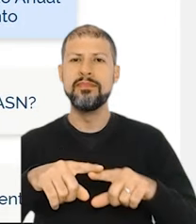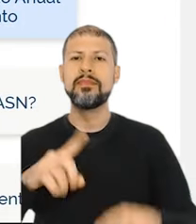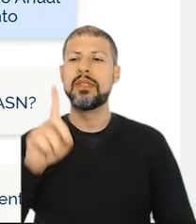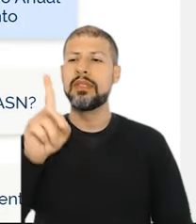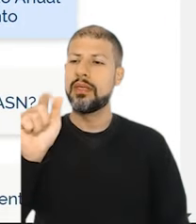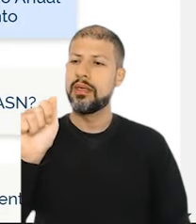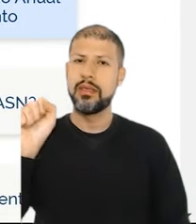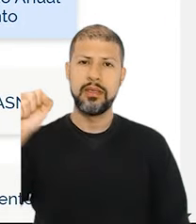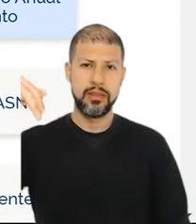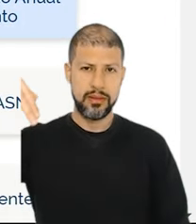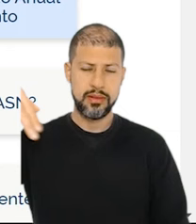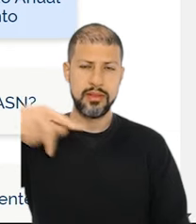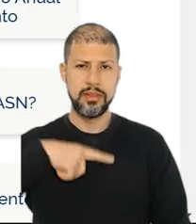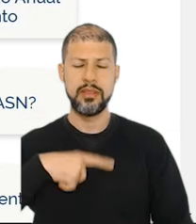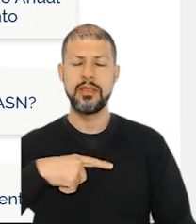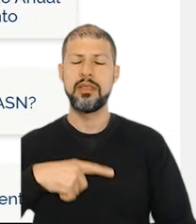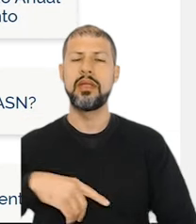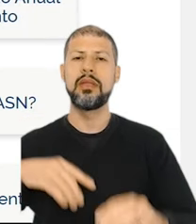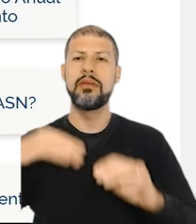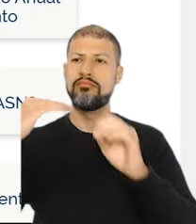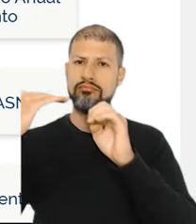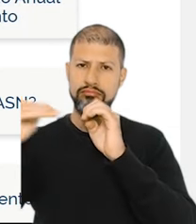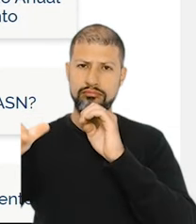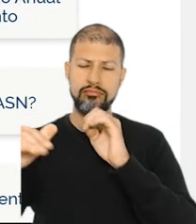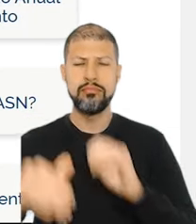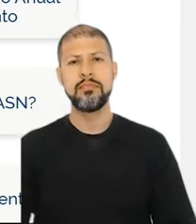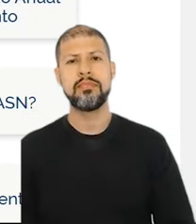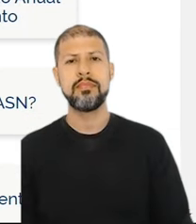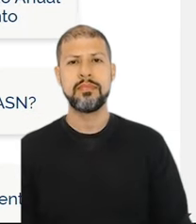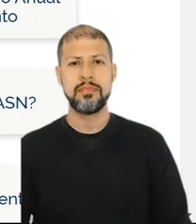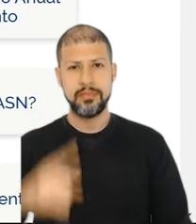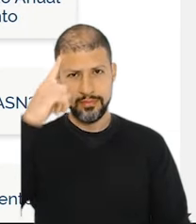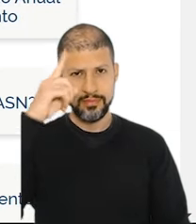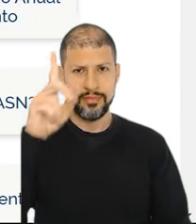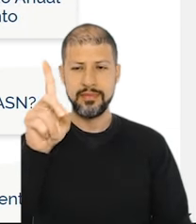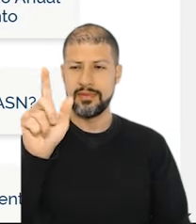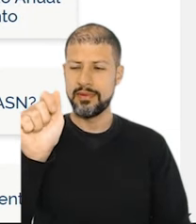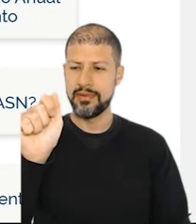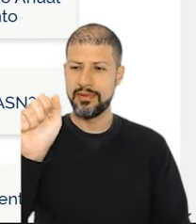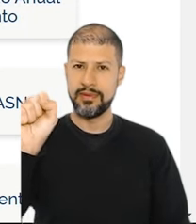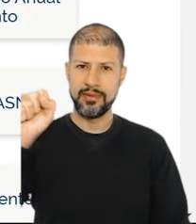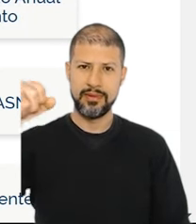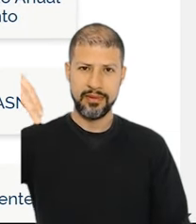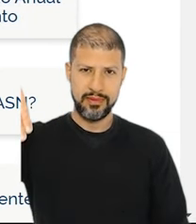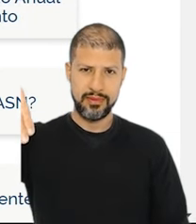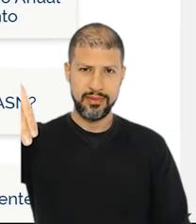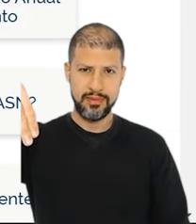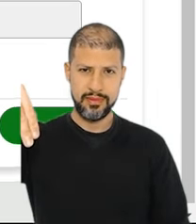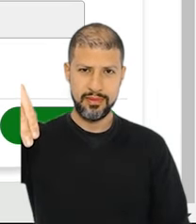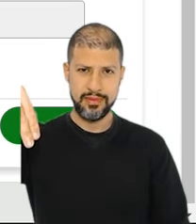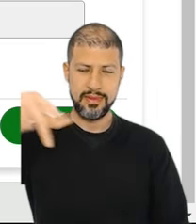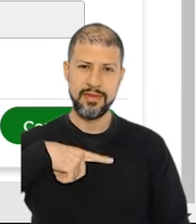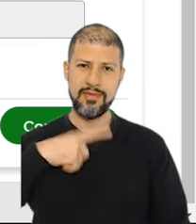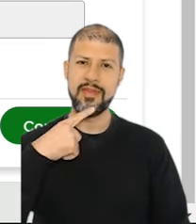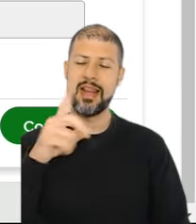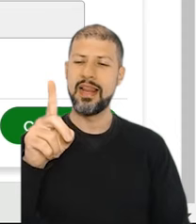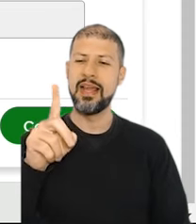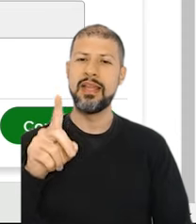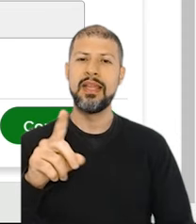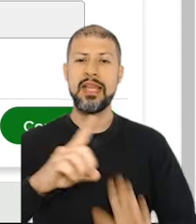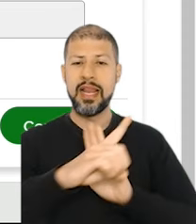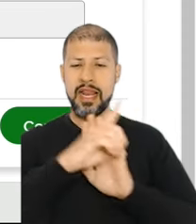entregar a declaração Lembrando que o da é é declaração anual de Simples Nacional por isso essa sigla